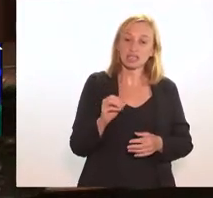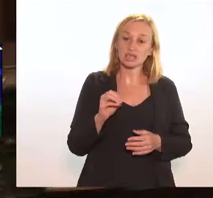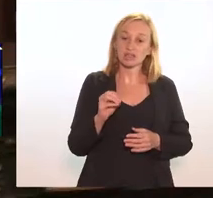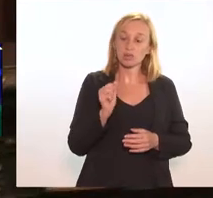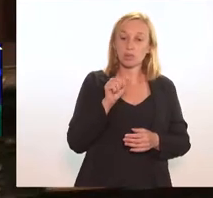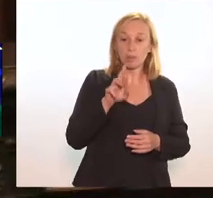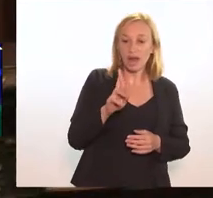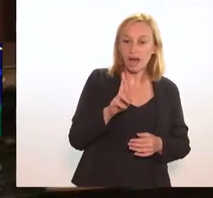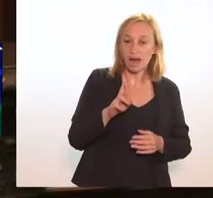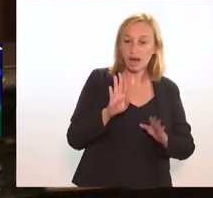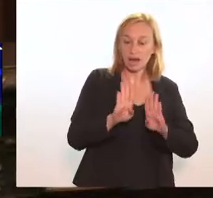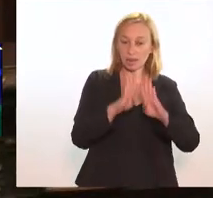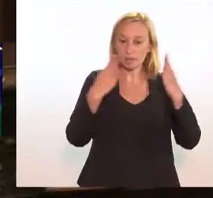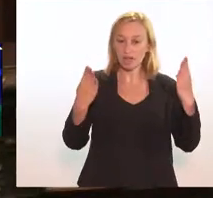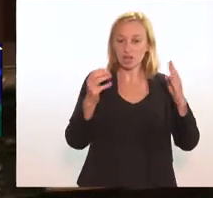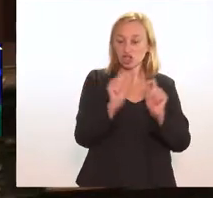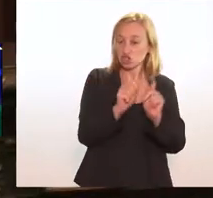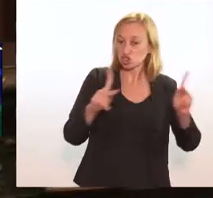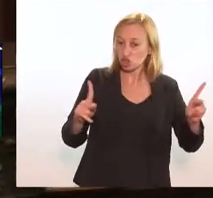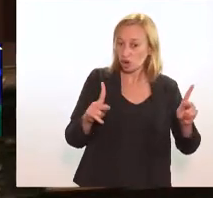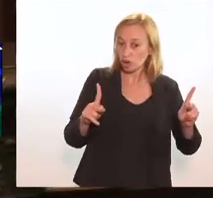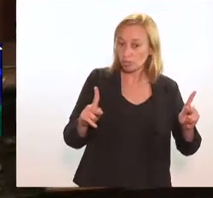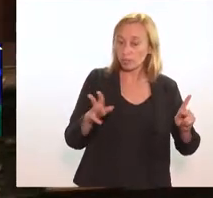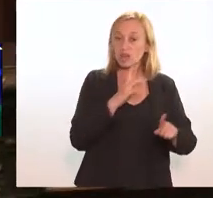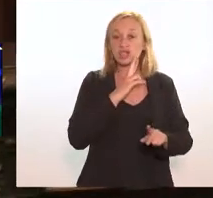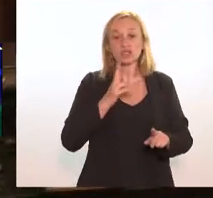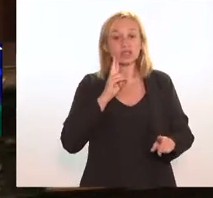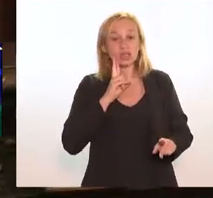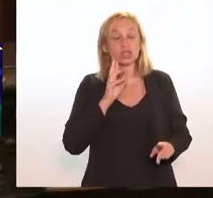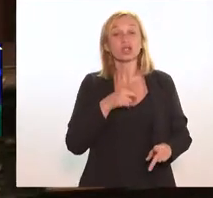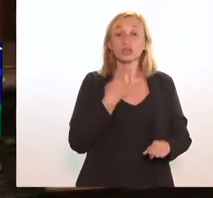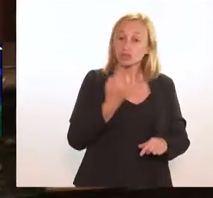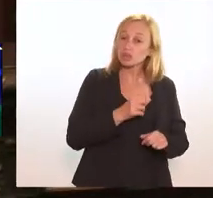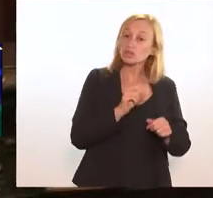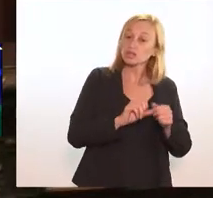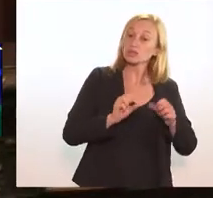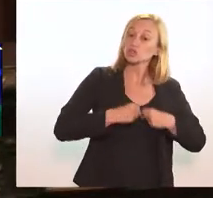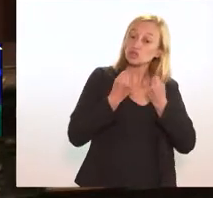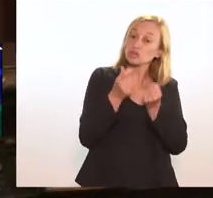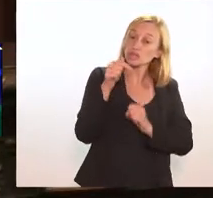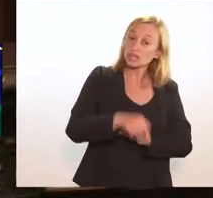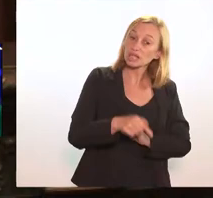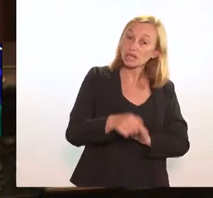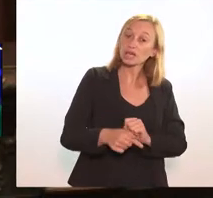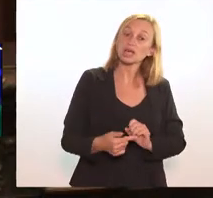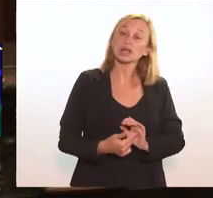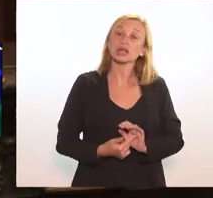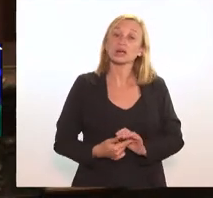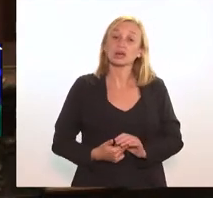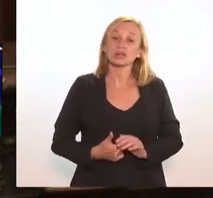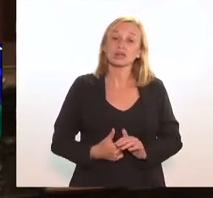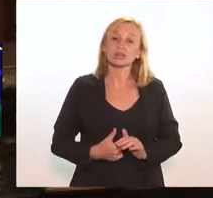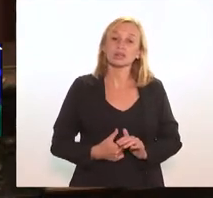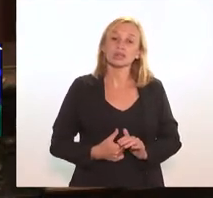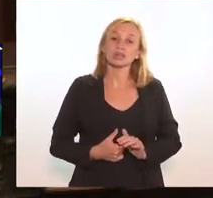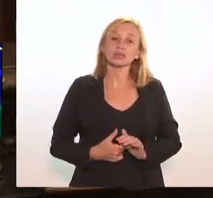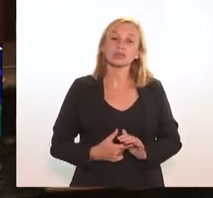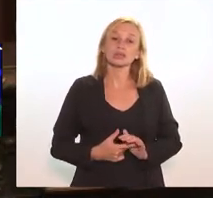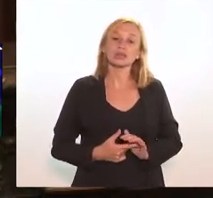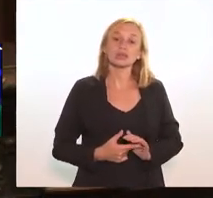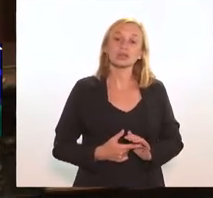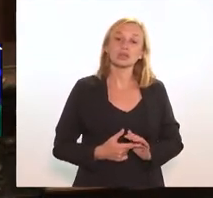abertos e shoppings e restaurantes, nós fizemos o esforço aqui, então sair de